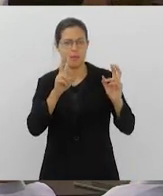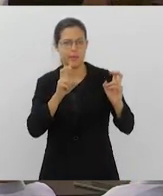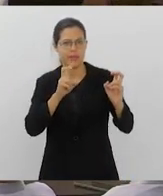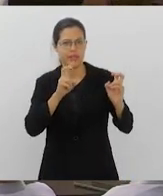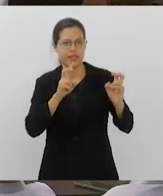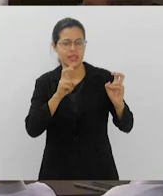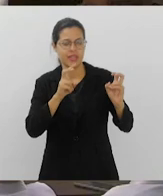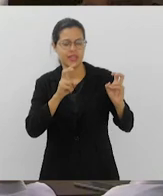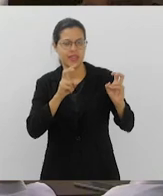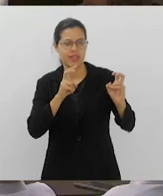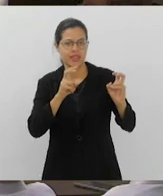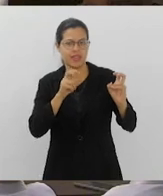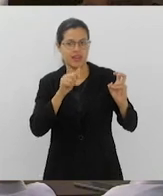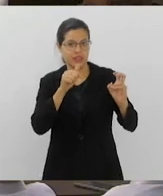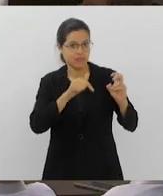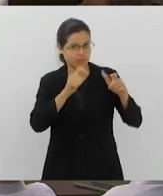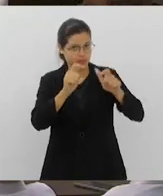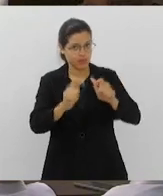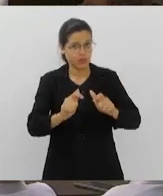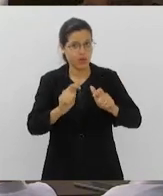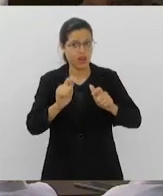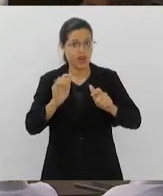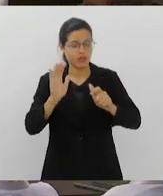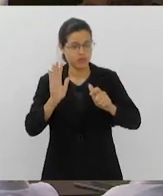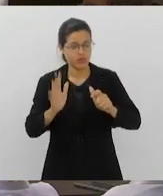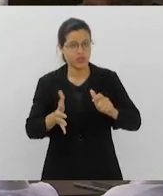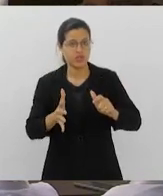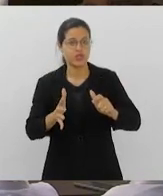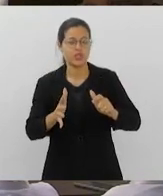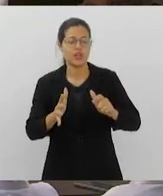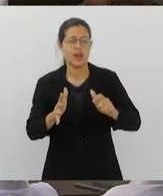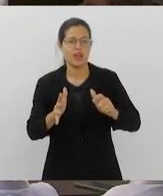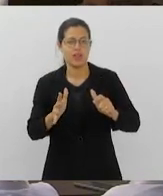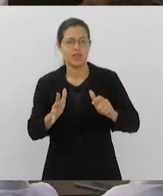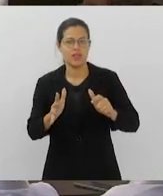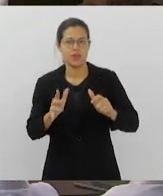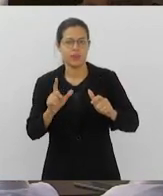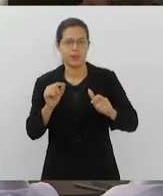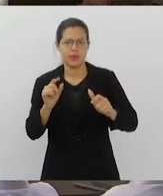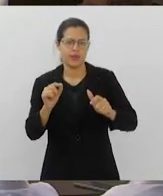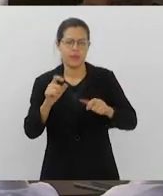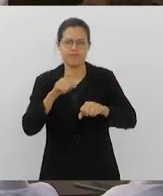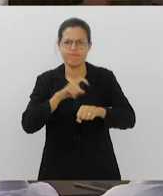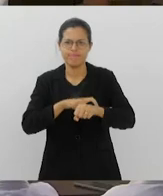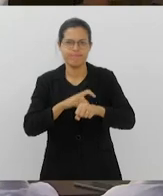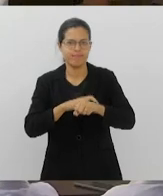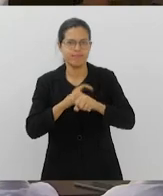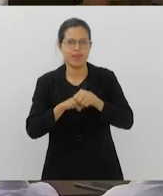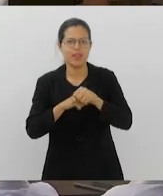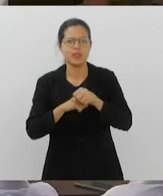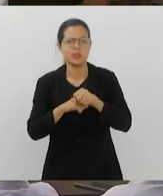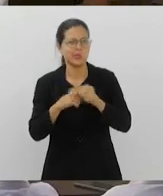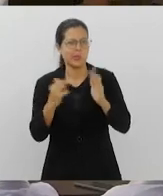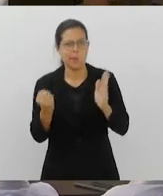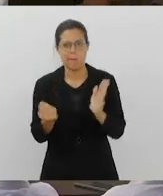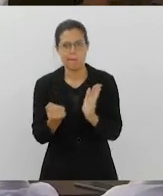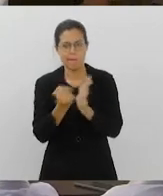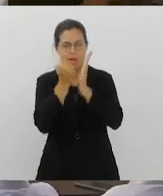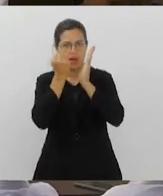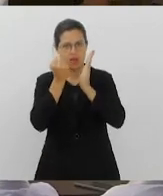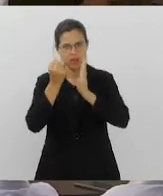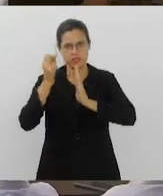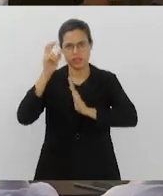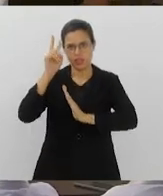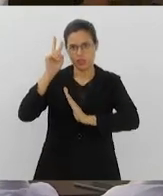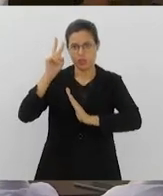ao fato de que esse local já foi cenário, palco de muitos momentos emblemáticos e fundamentais da história do